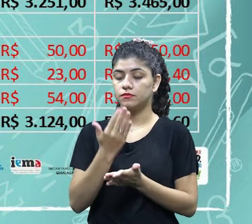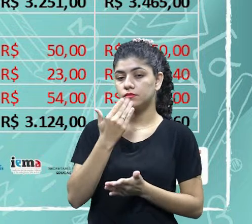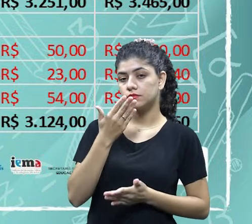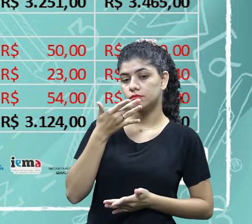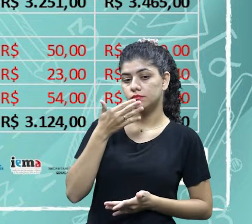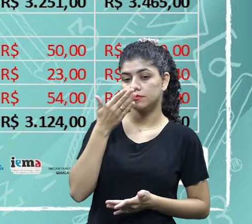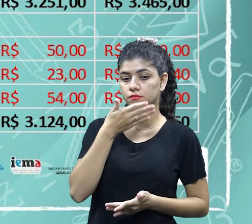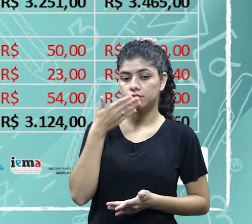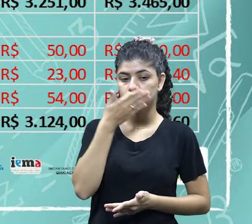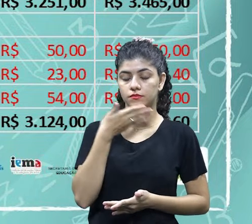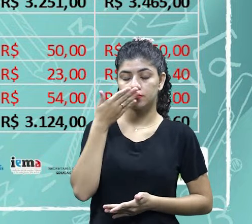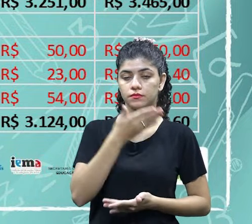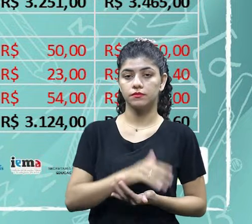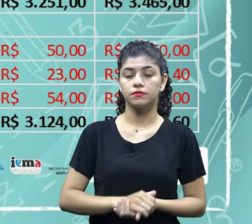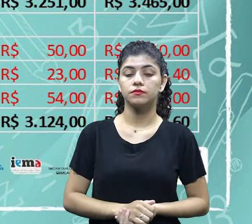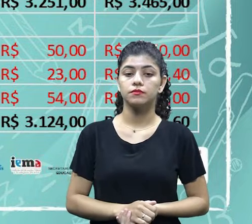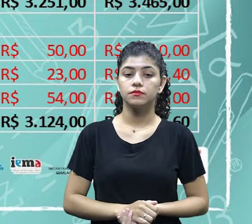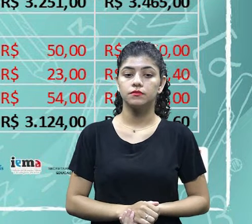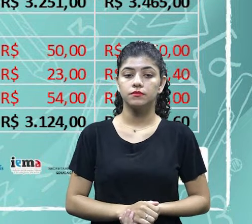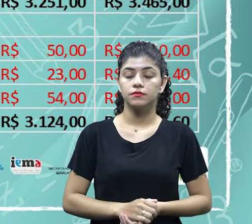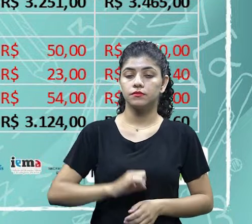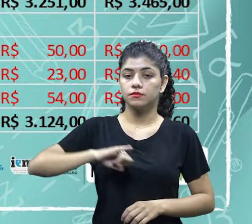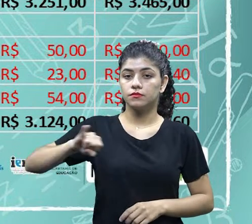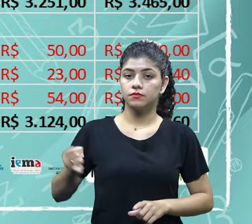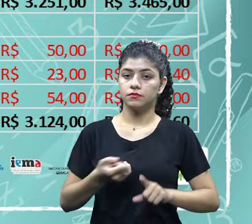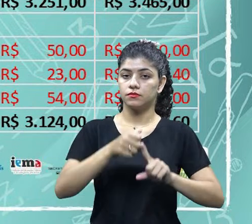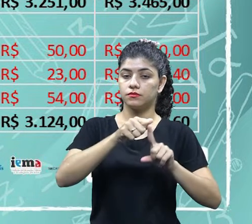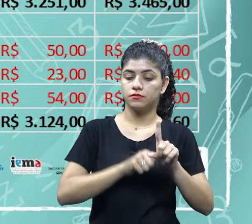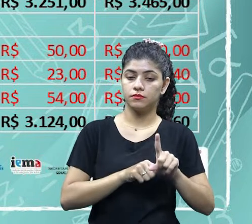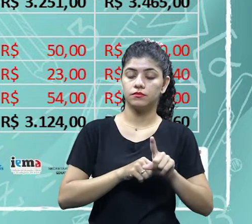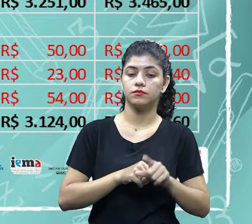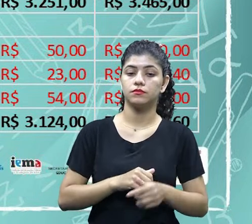salgados, certo? Mês de janeiro,